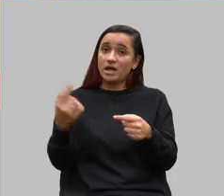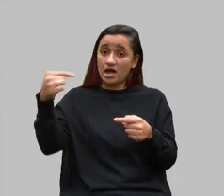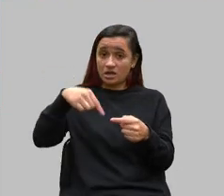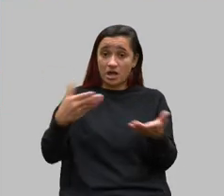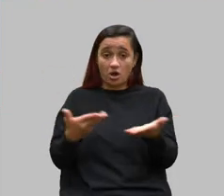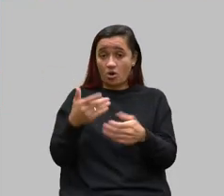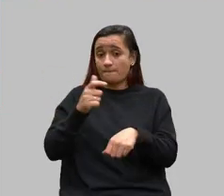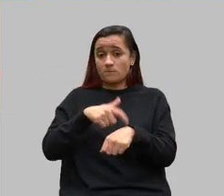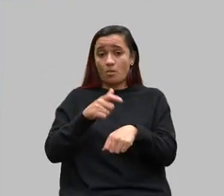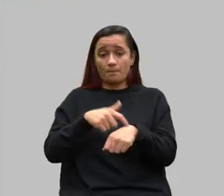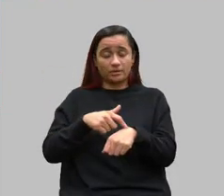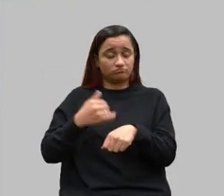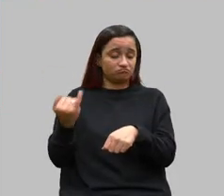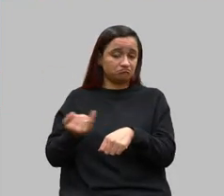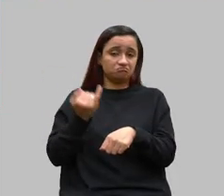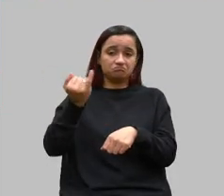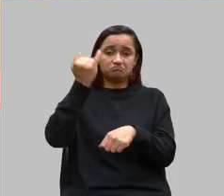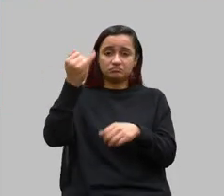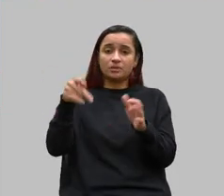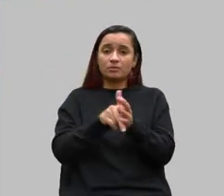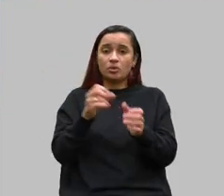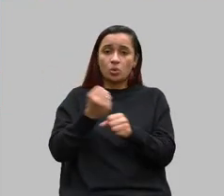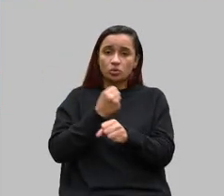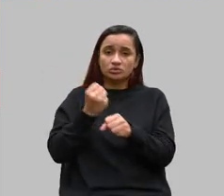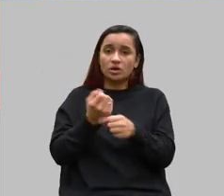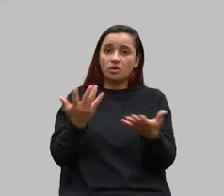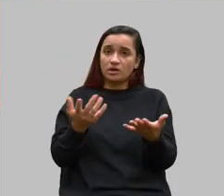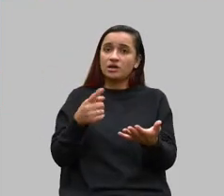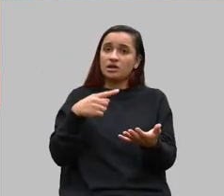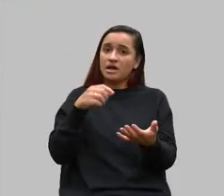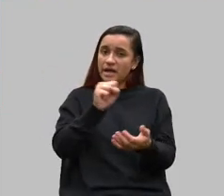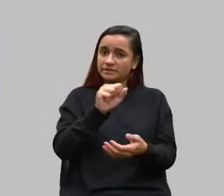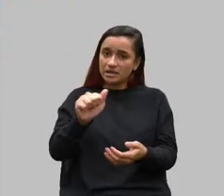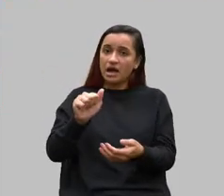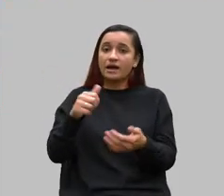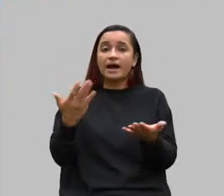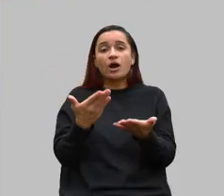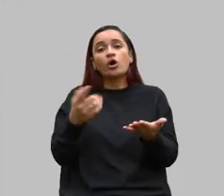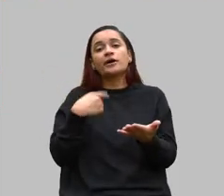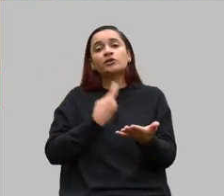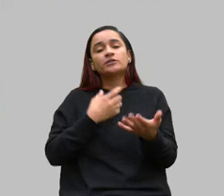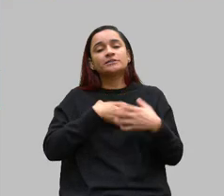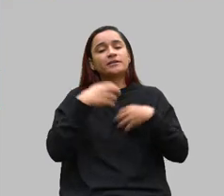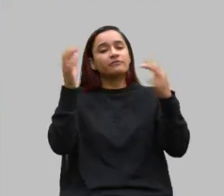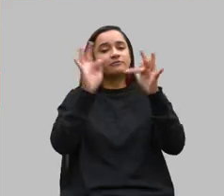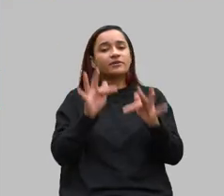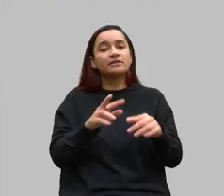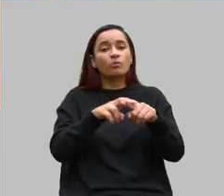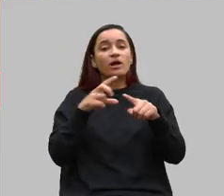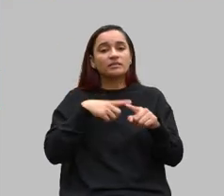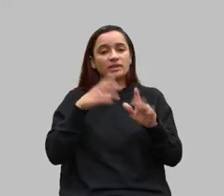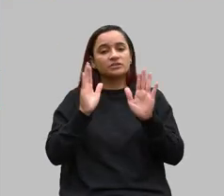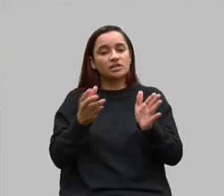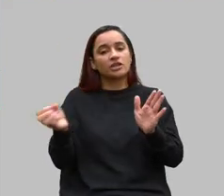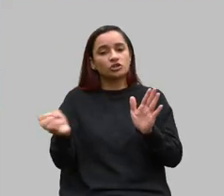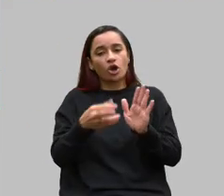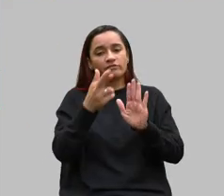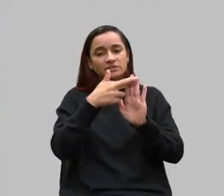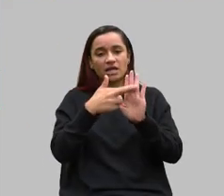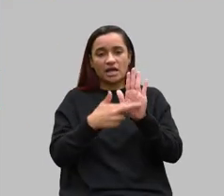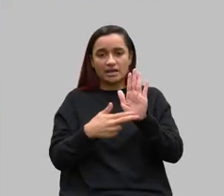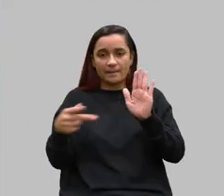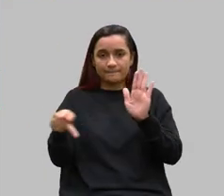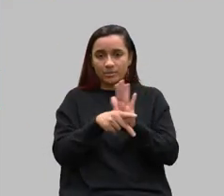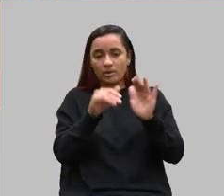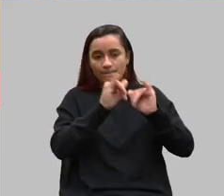concessão da FCA e a gente fica muito feliz que agora temos as novas diretrizes publicadas eh eh em